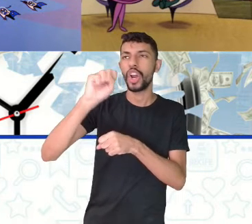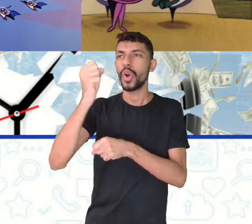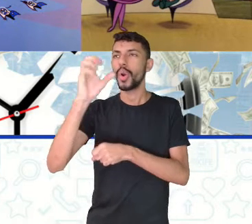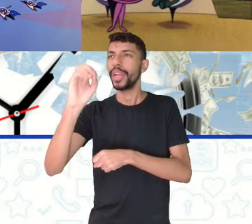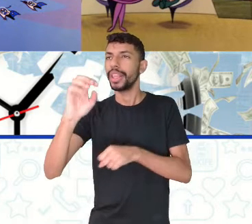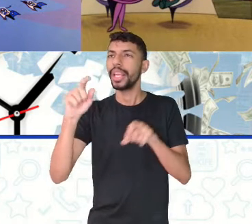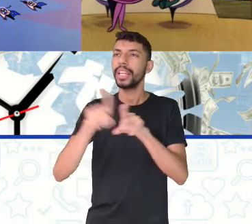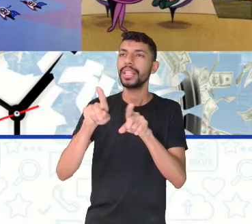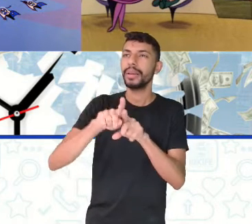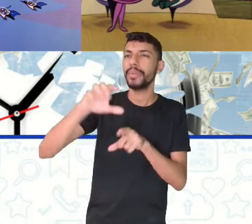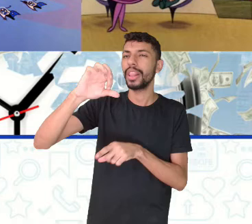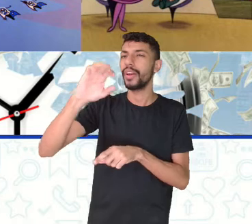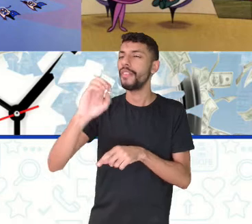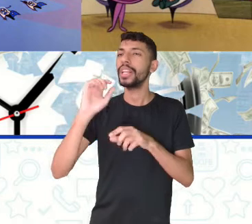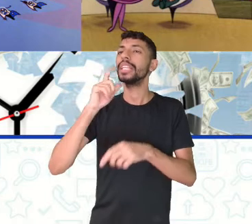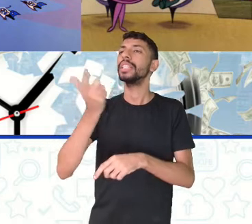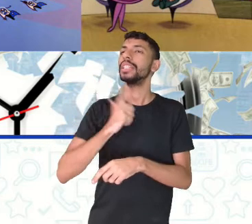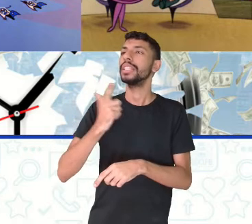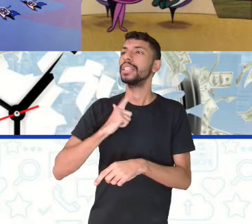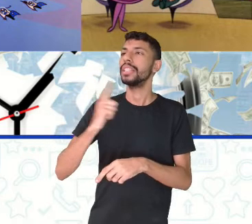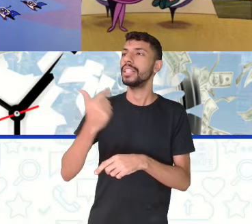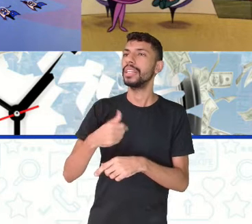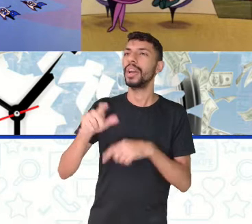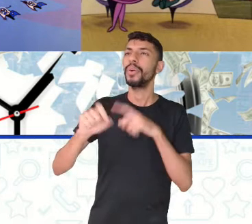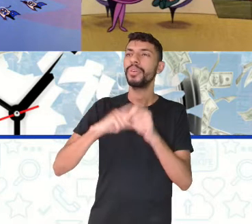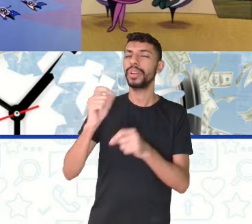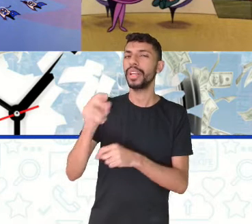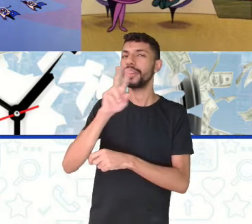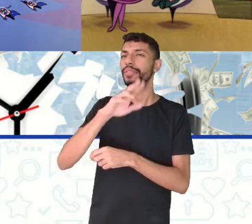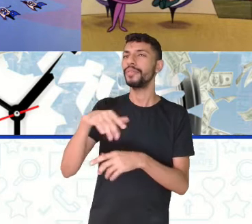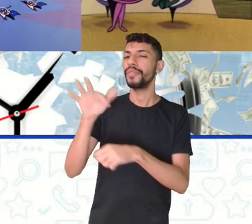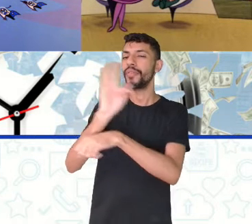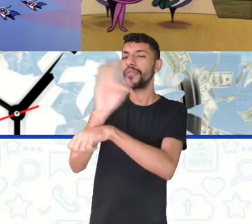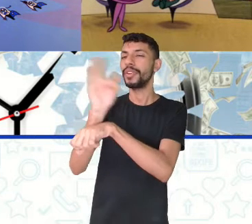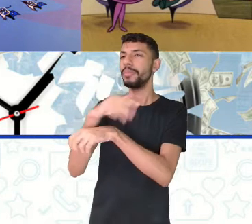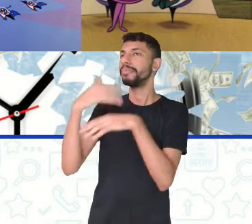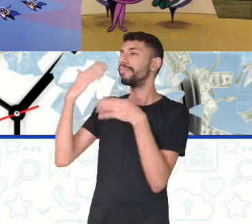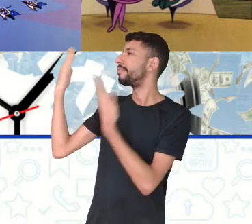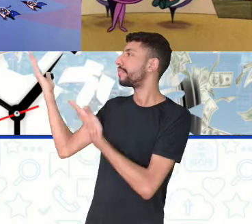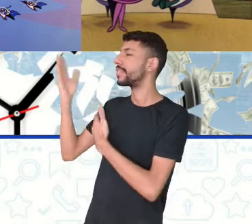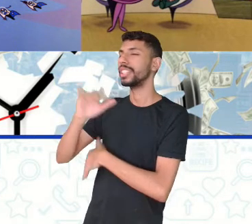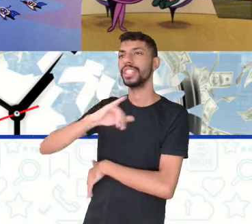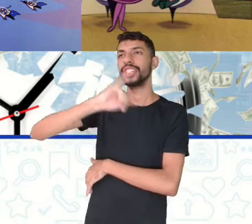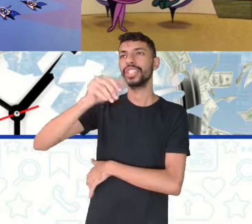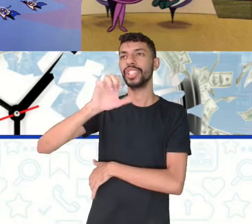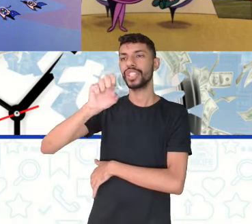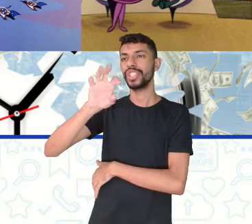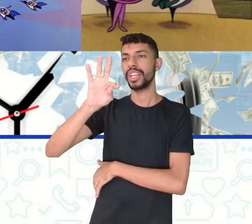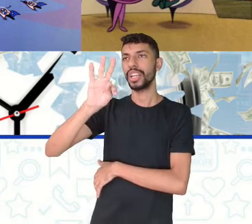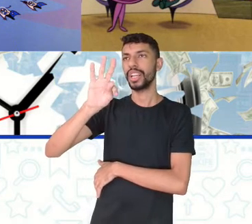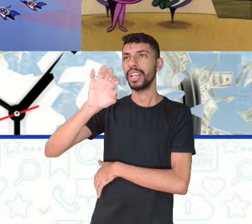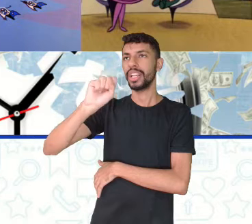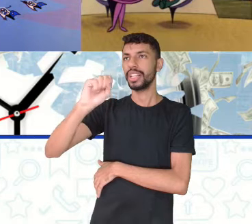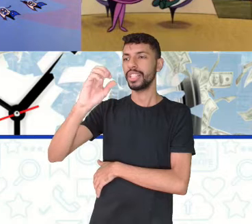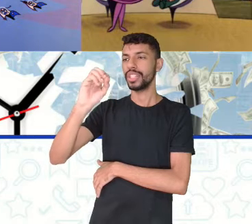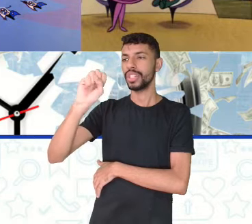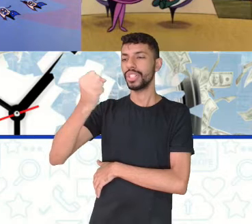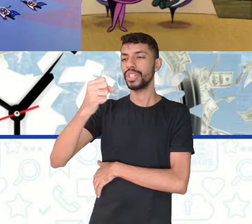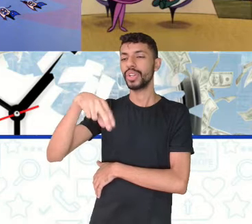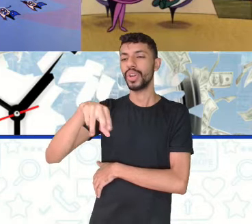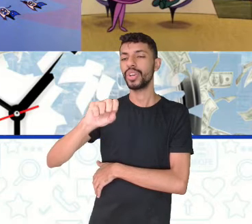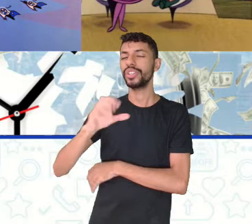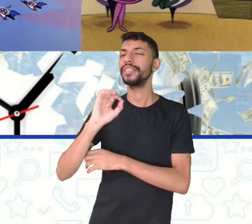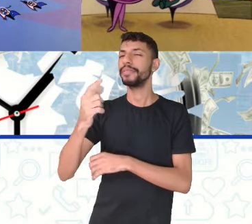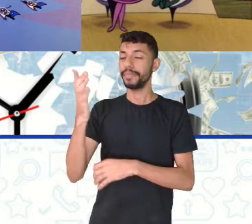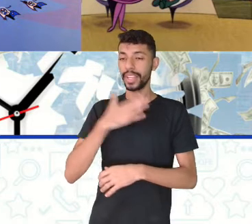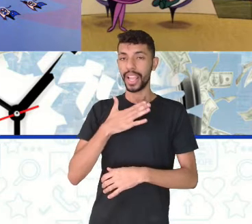esse filme, Os Jacksons, né, traduzindo aí para vocês. Para mim, gente, estar na frente da televisão,